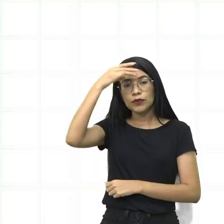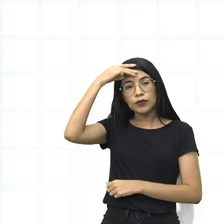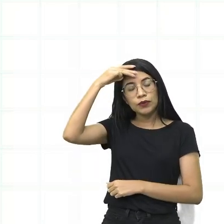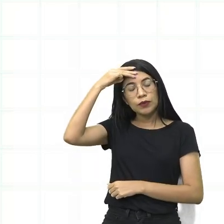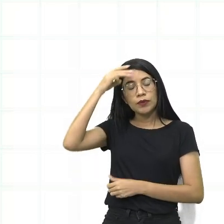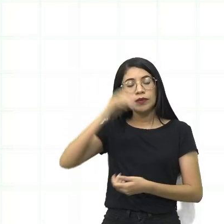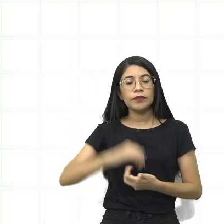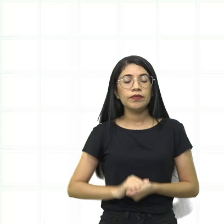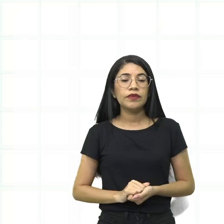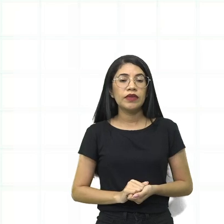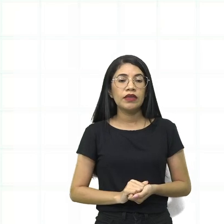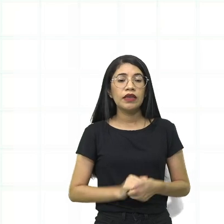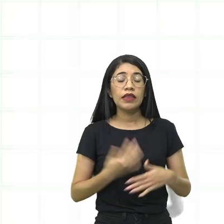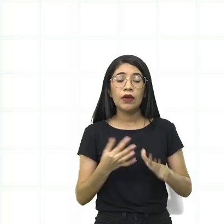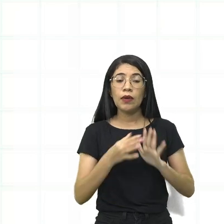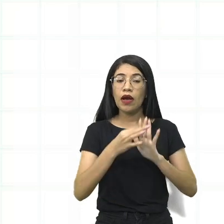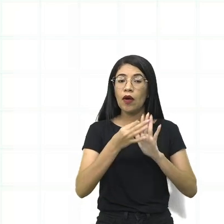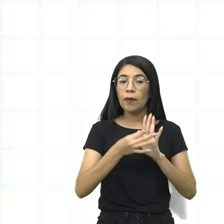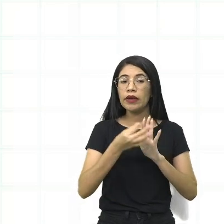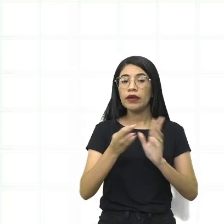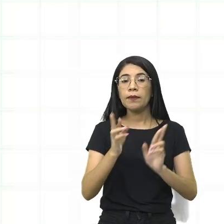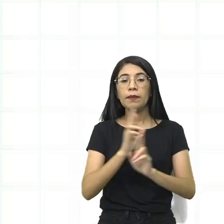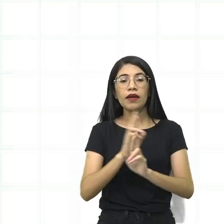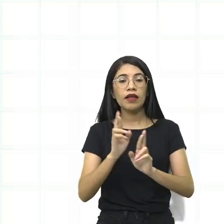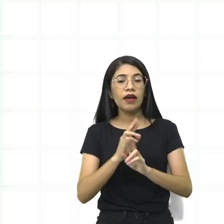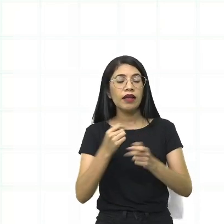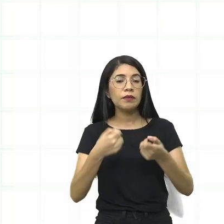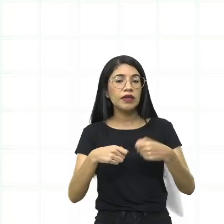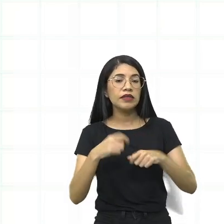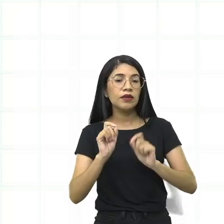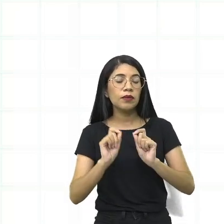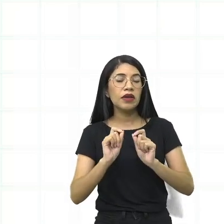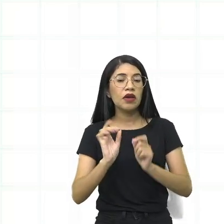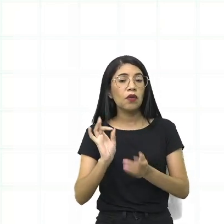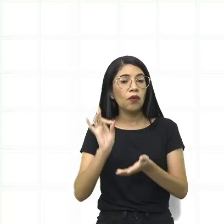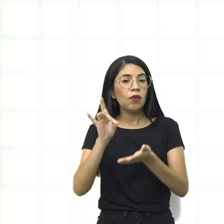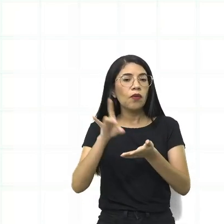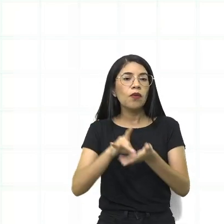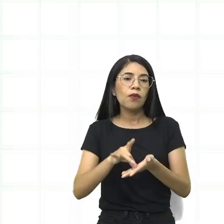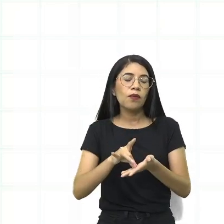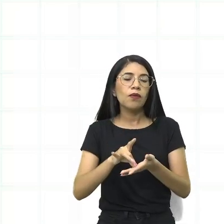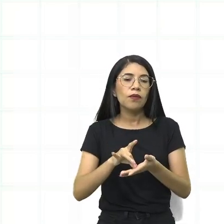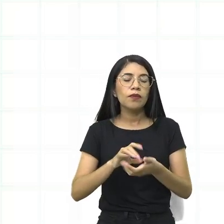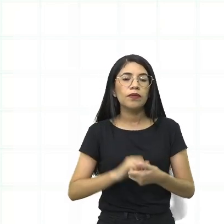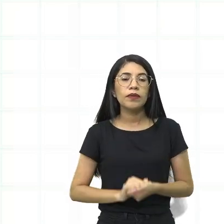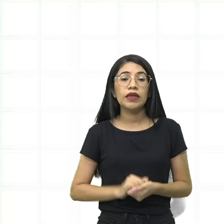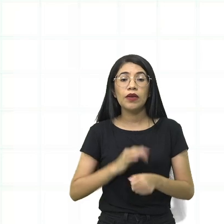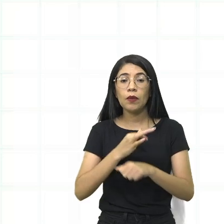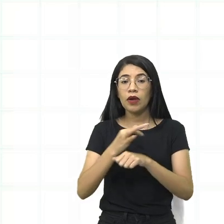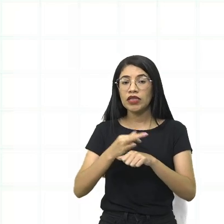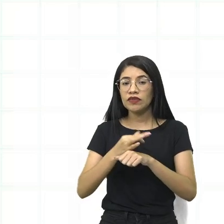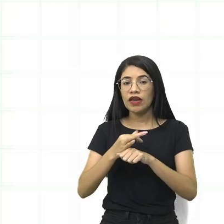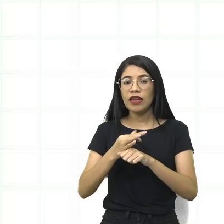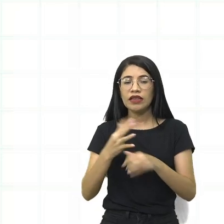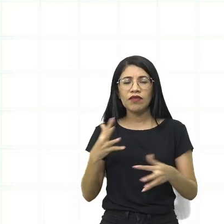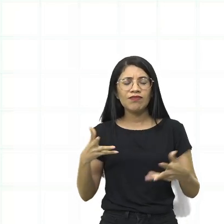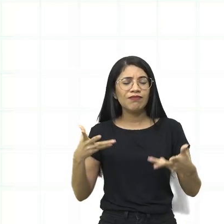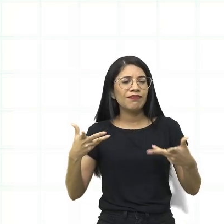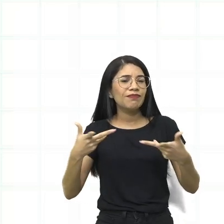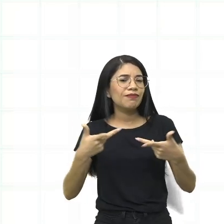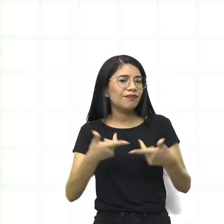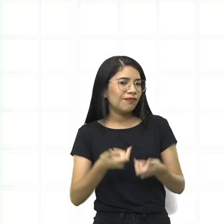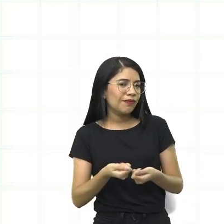essa opinião ela tem que ser relacionada a esse fato. Então, essas férias tinham sido